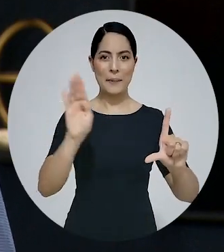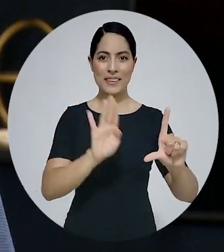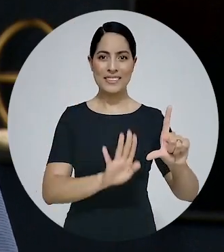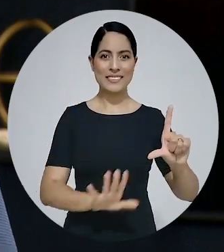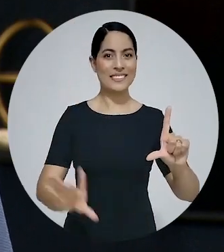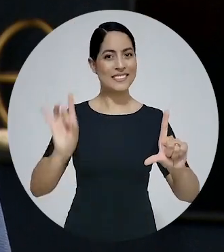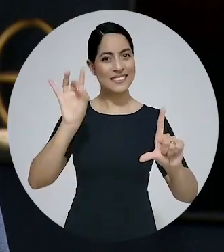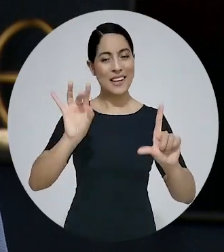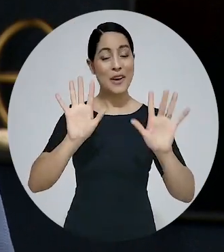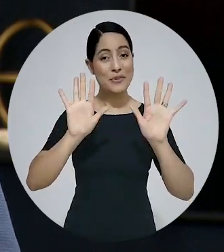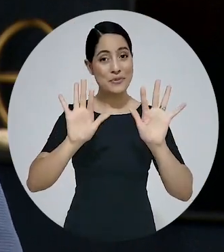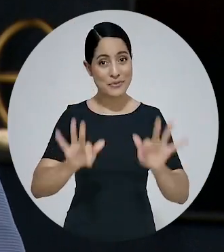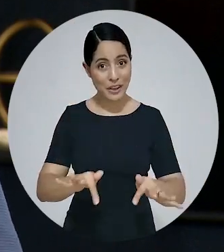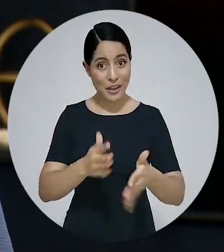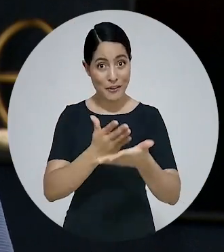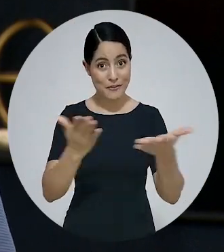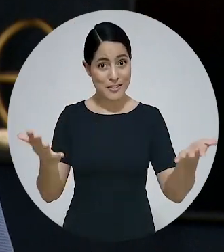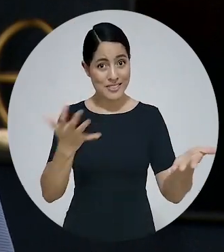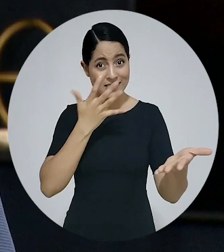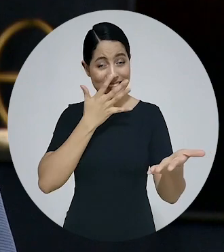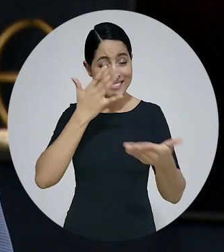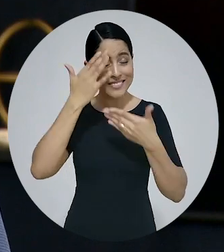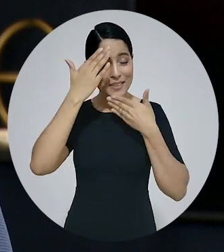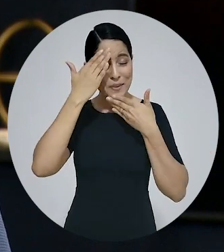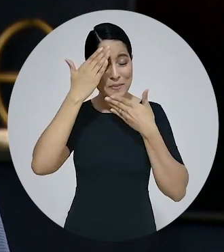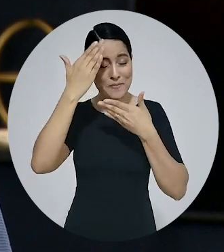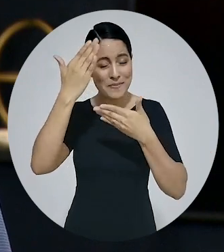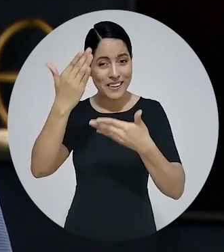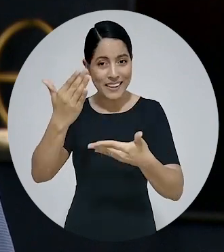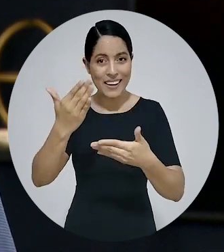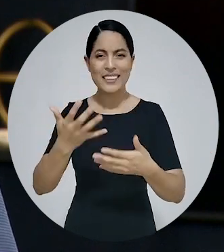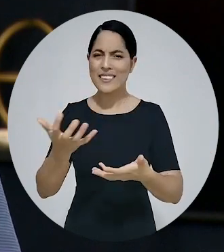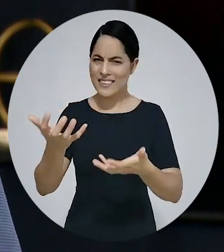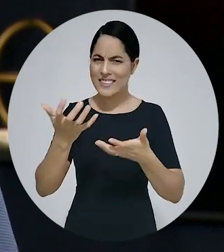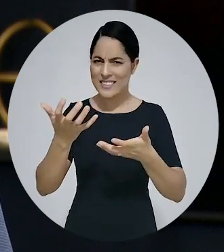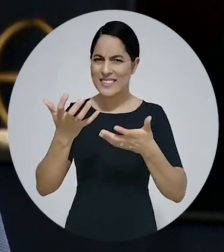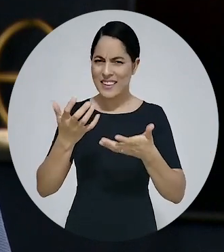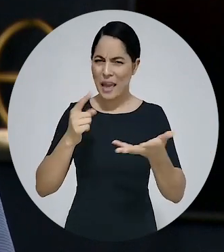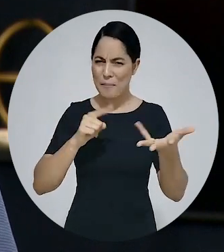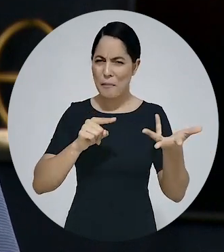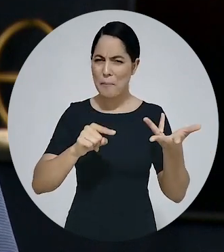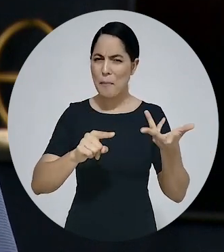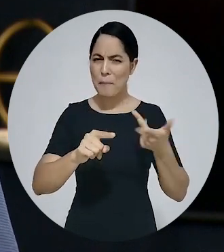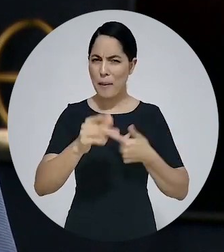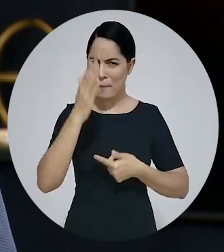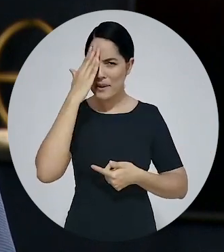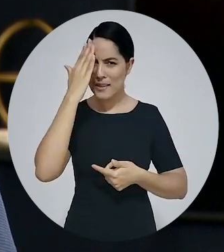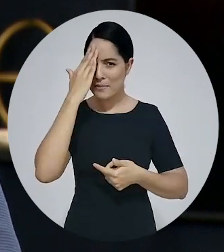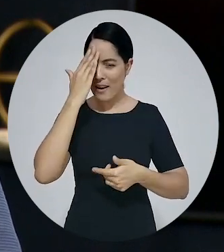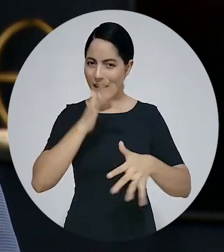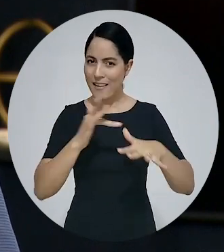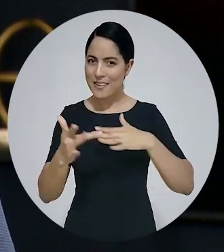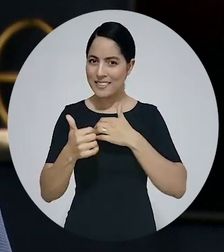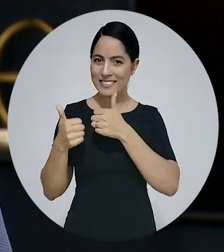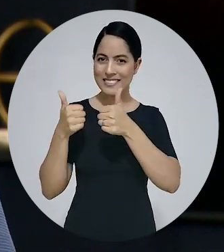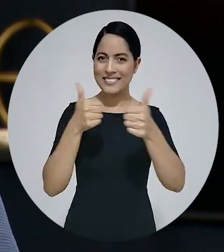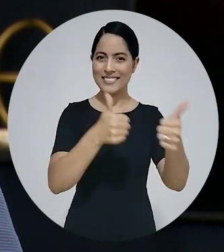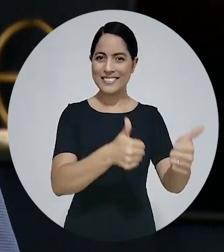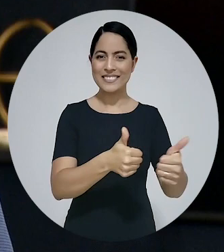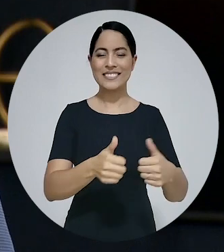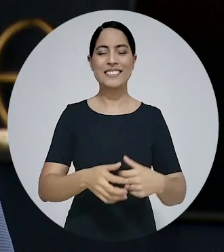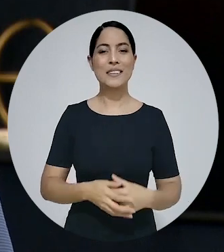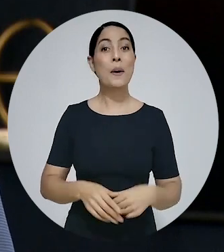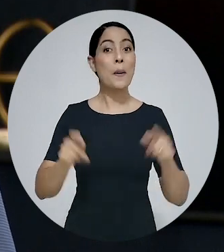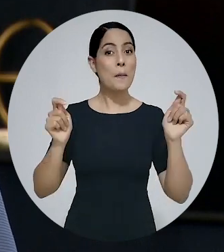especial da Ordem. Obrigado por nos acompanhar. Para saber tudo o que a OAB Nacional está fazendo, é só seguir a gente nas